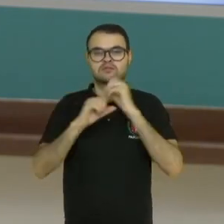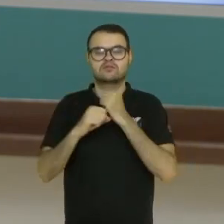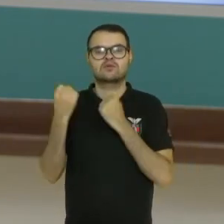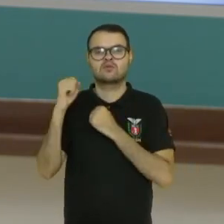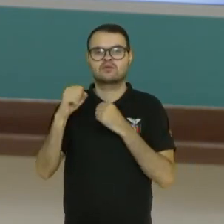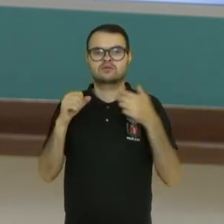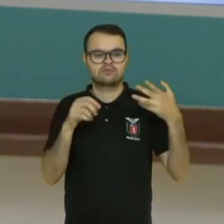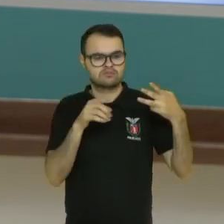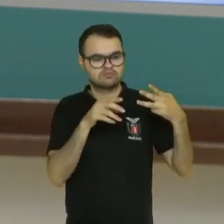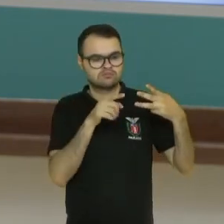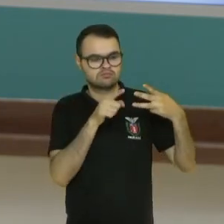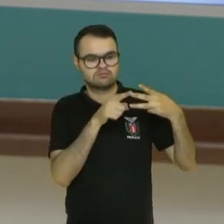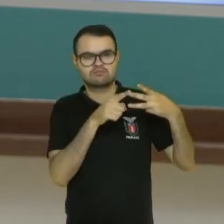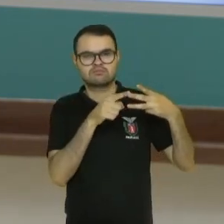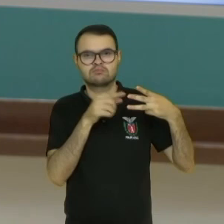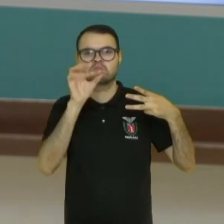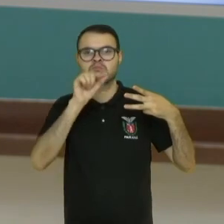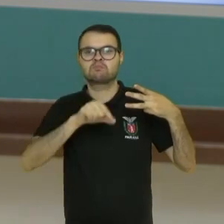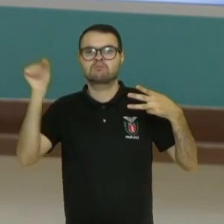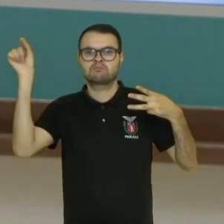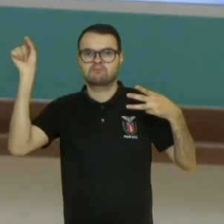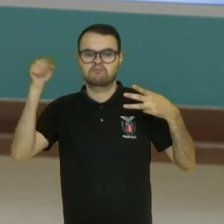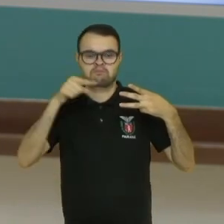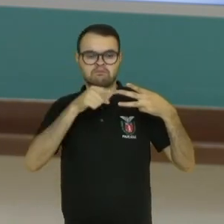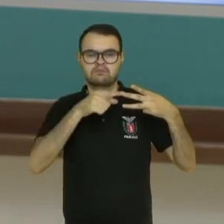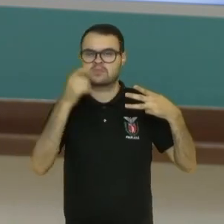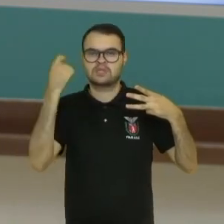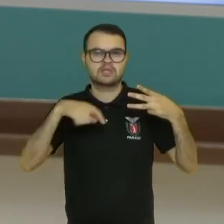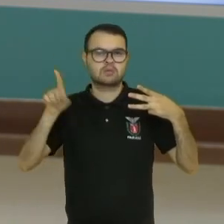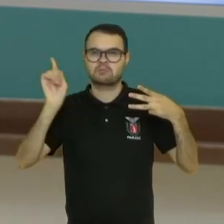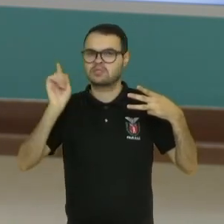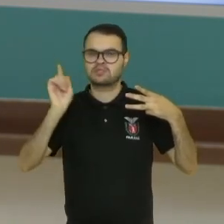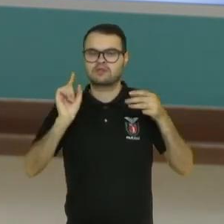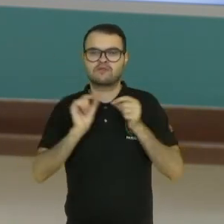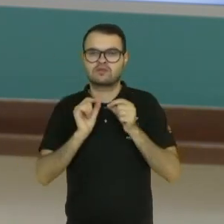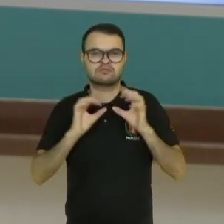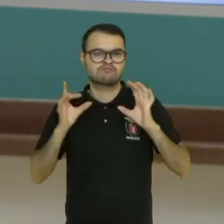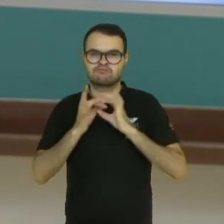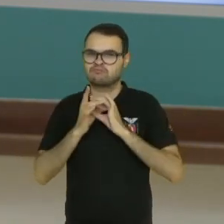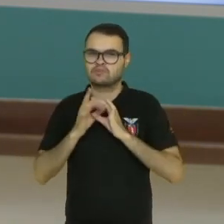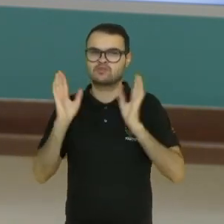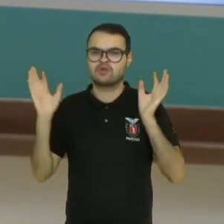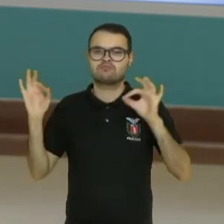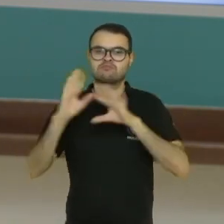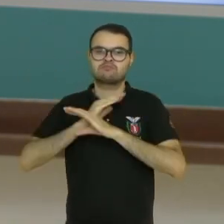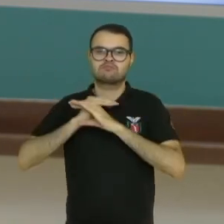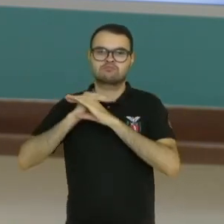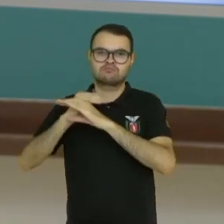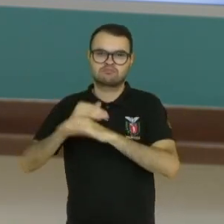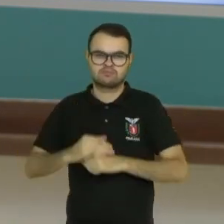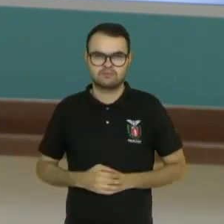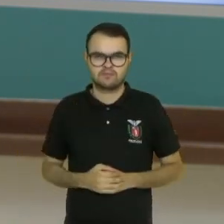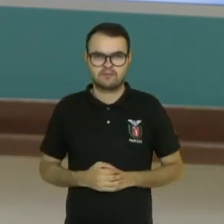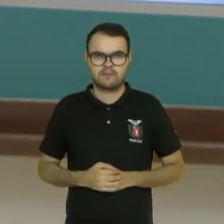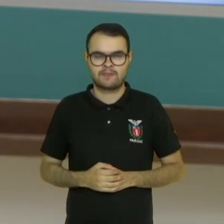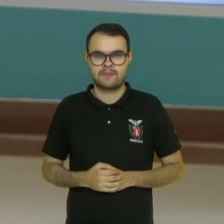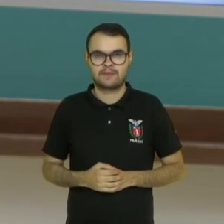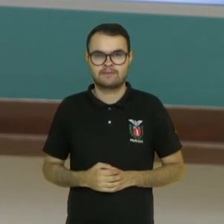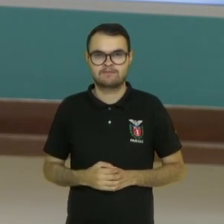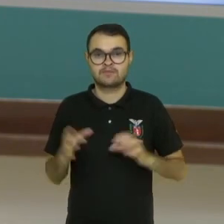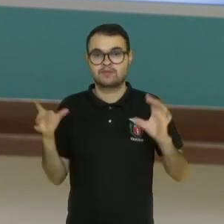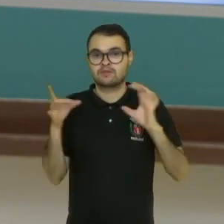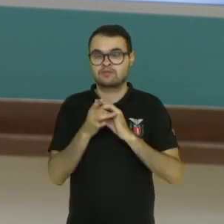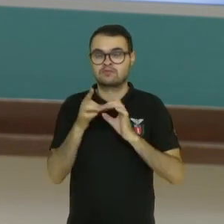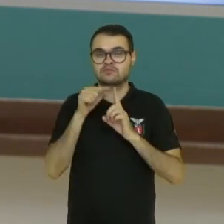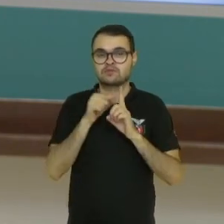Já tem 8. Argônio é gás nobre, então ele não precisa fazer ligação, já tem o octeto completo. E as ligações são todas